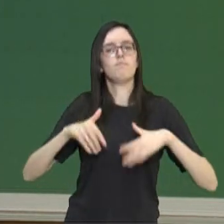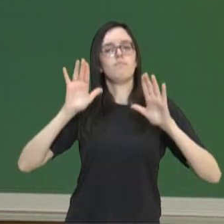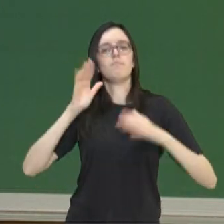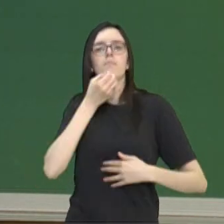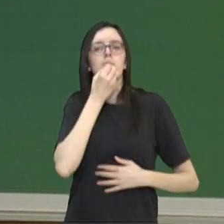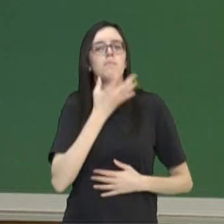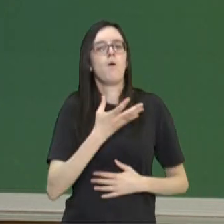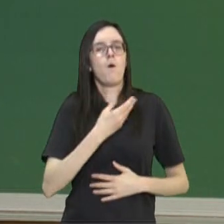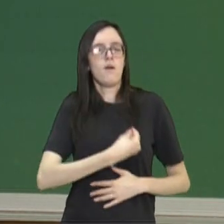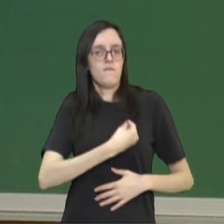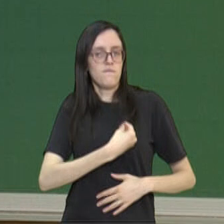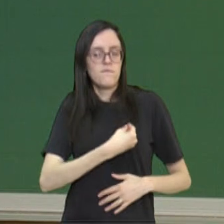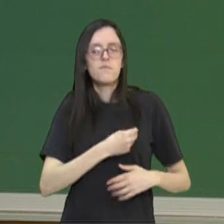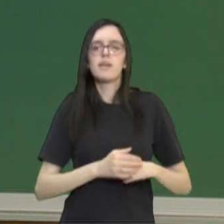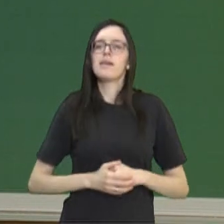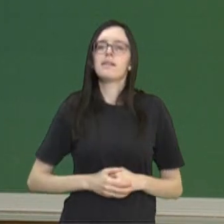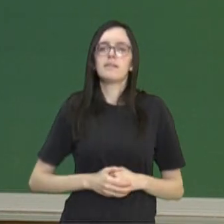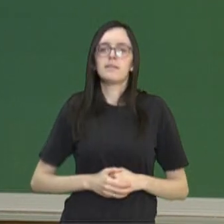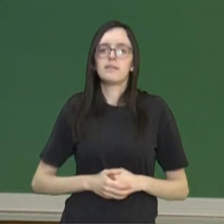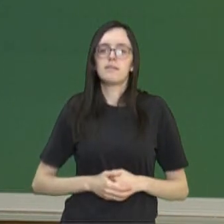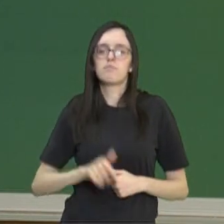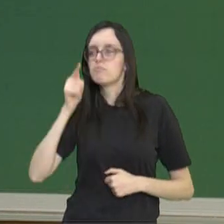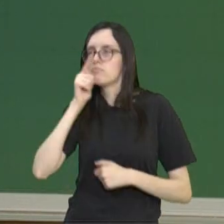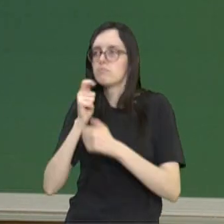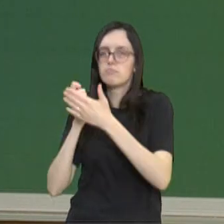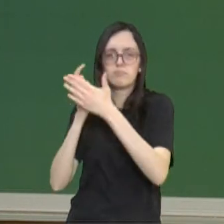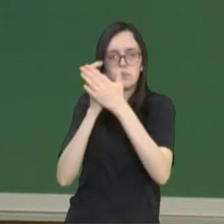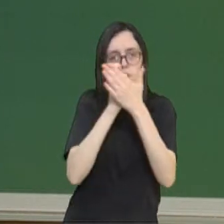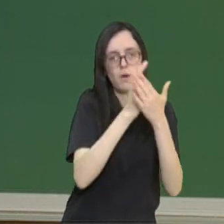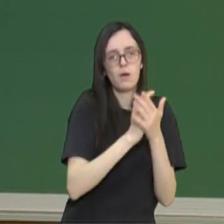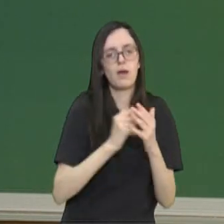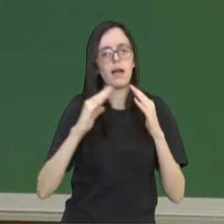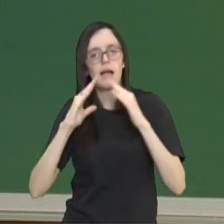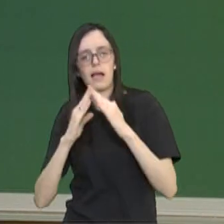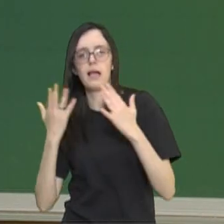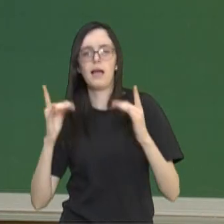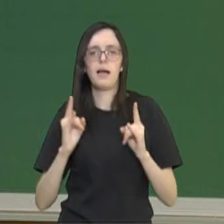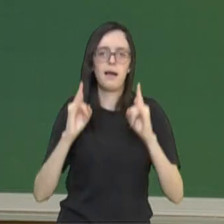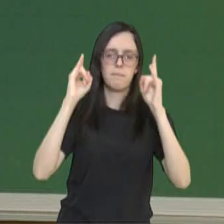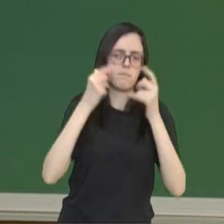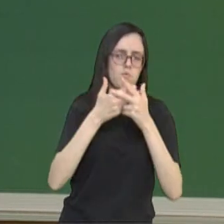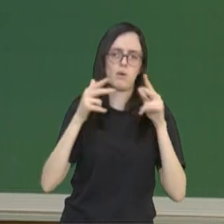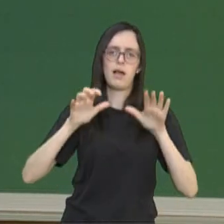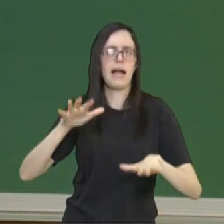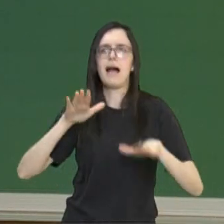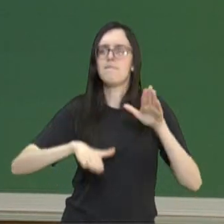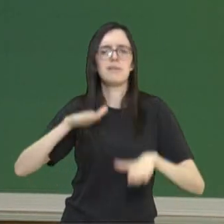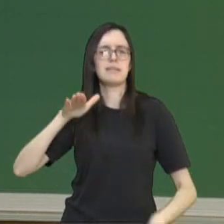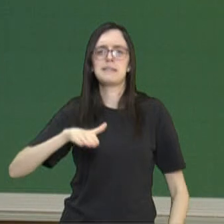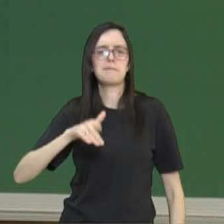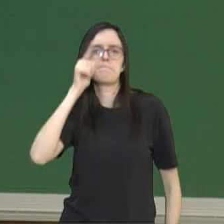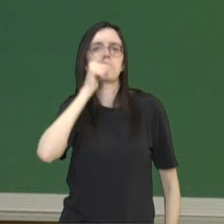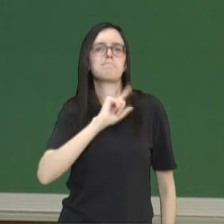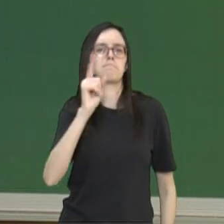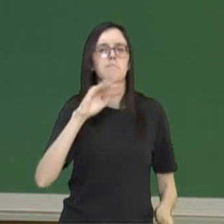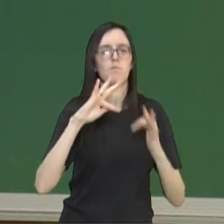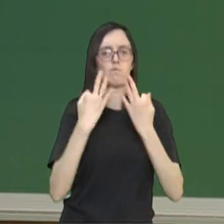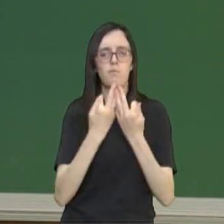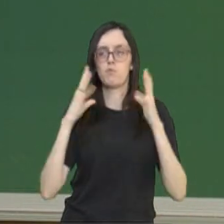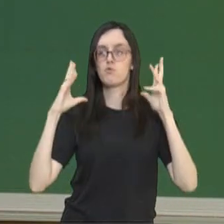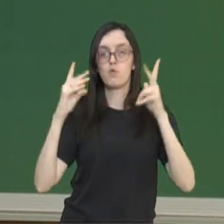quê? Para que a família possa sair de um estado de extrema pobreza, muitas vezes, e ir para um